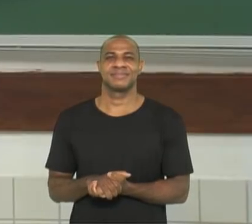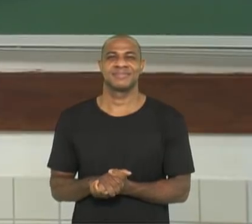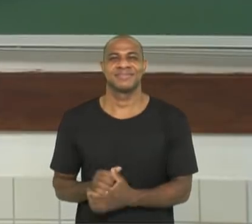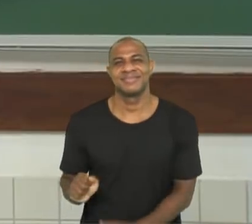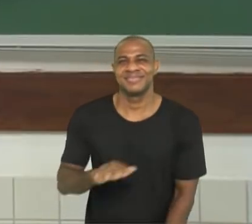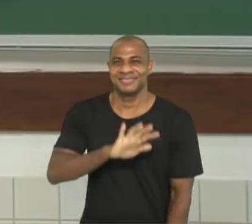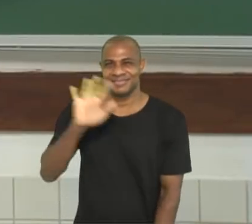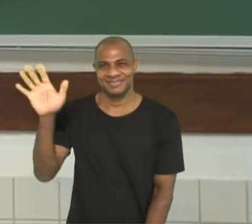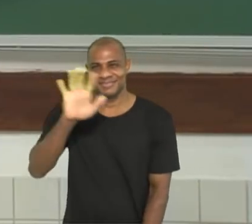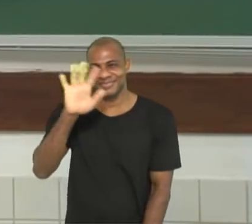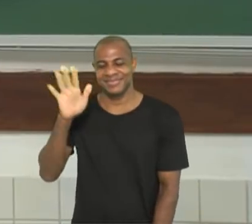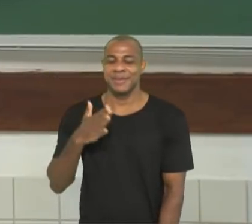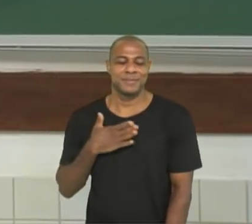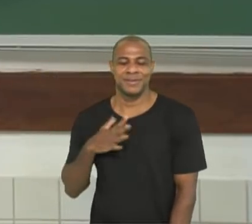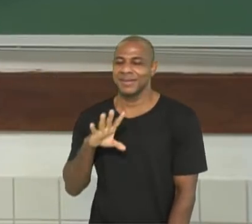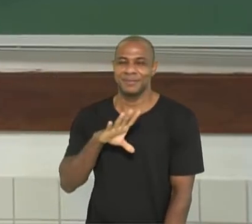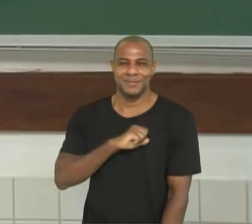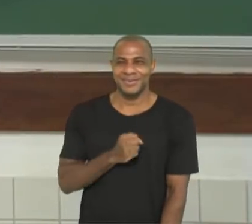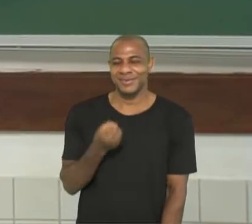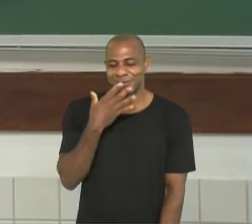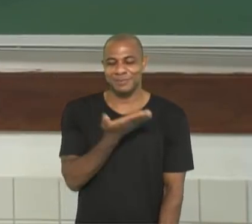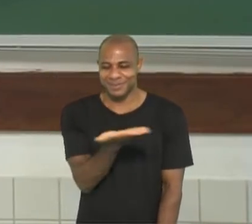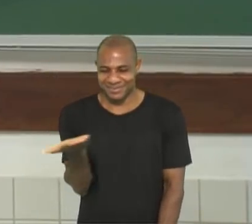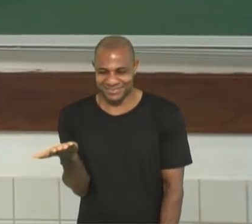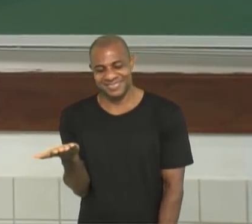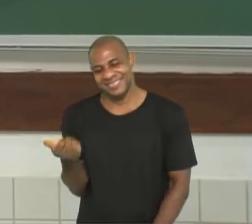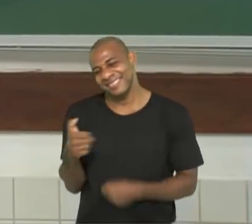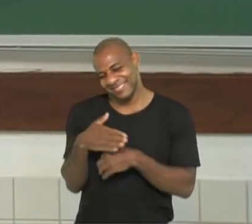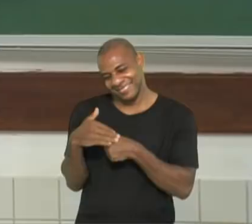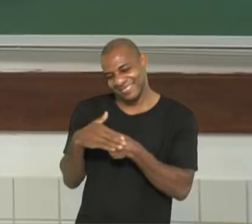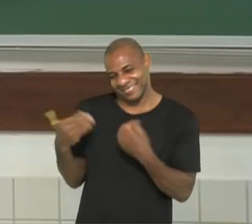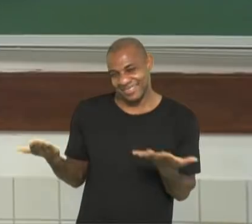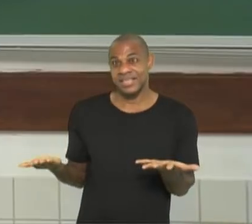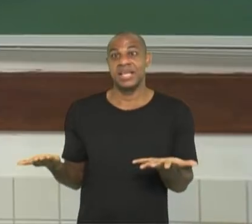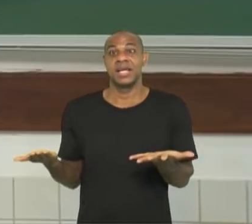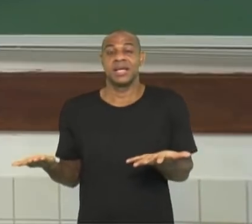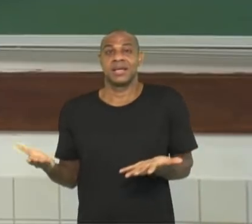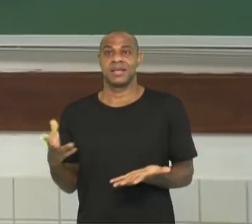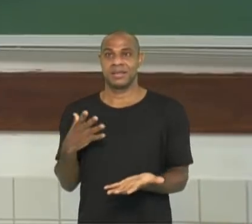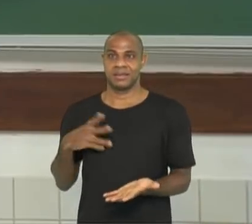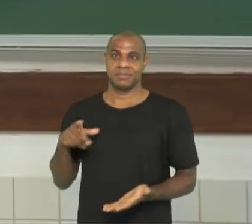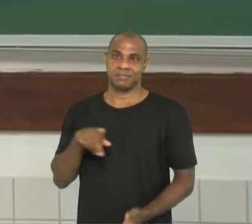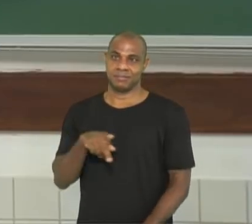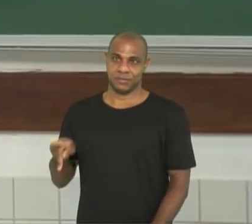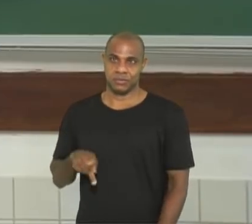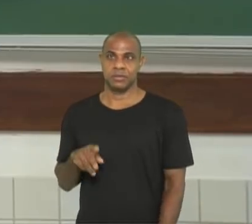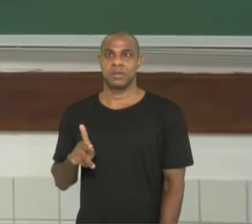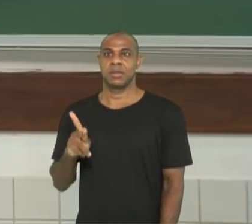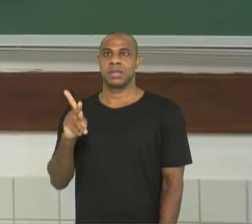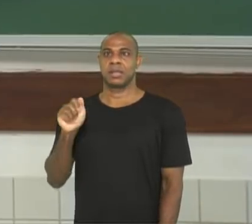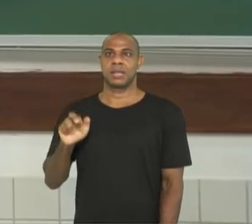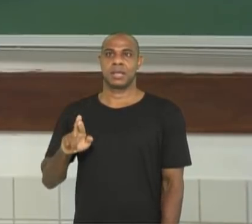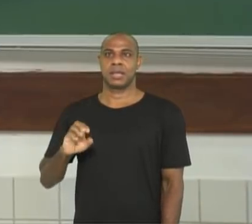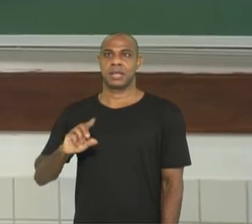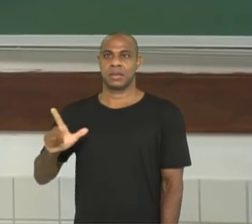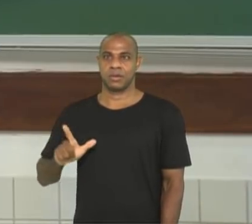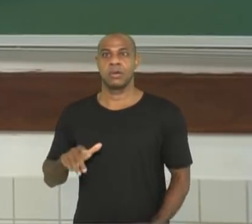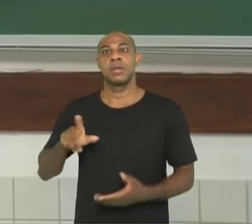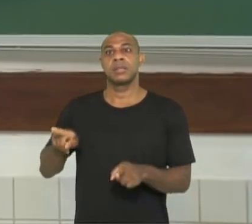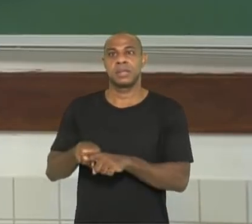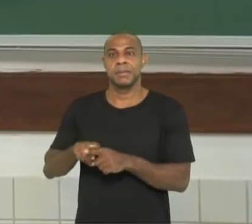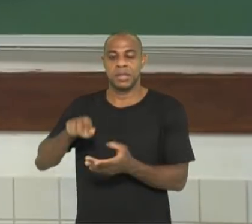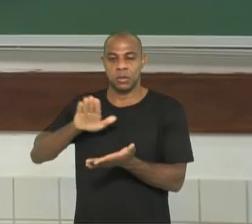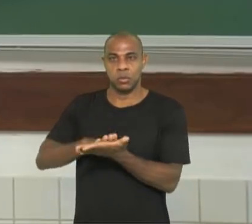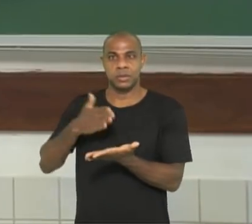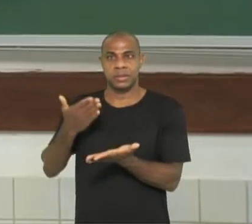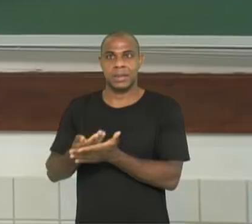Olá, meus amores! Tudo bem com vocês? A gente está aqui, eu, professora Carol, o nosso intérprete Val,